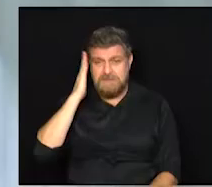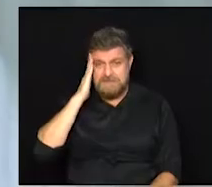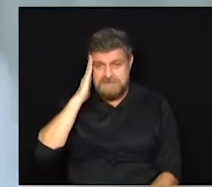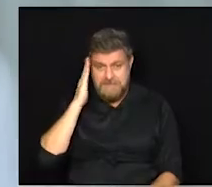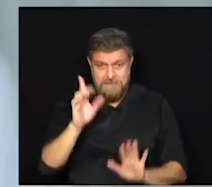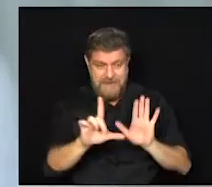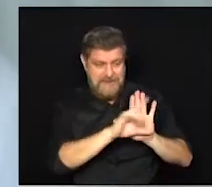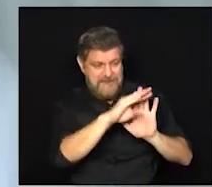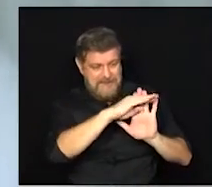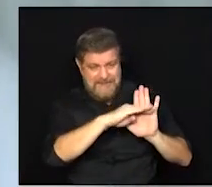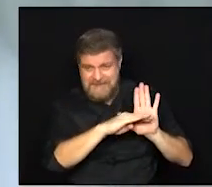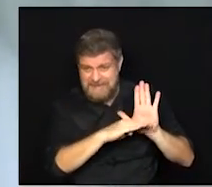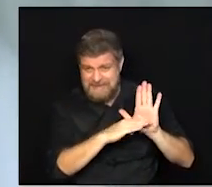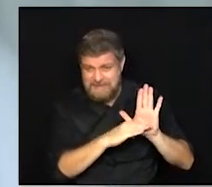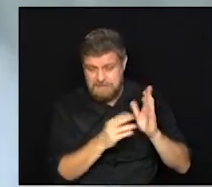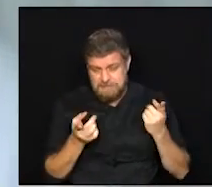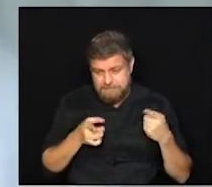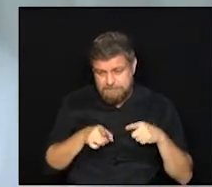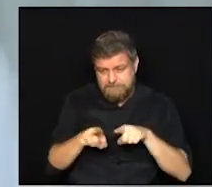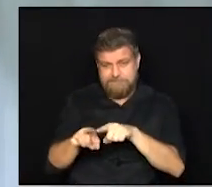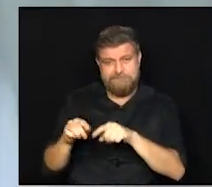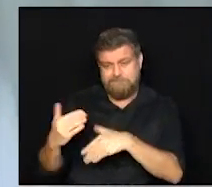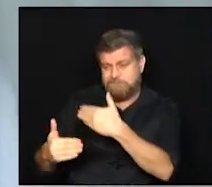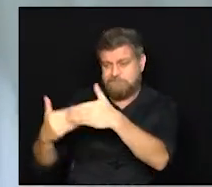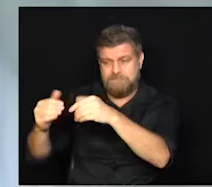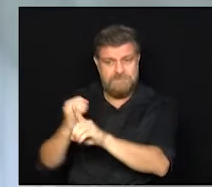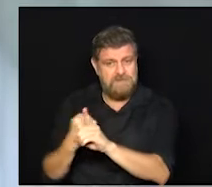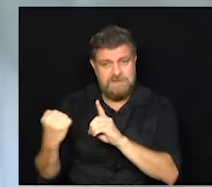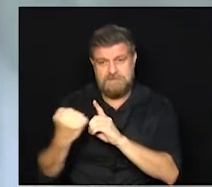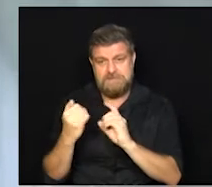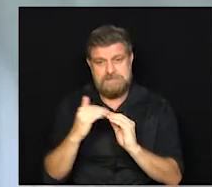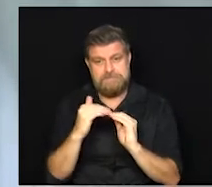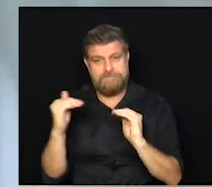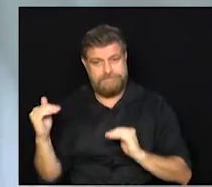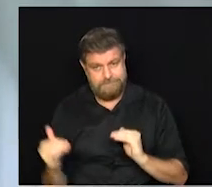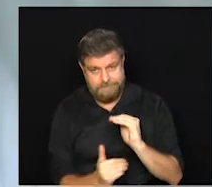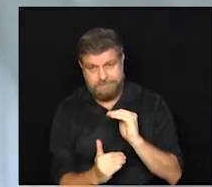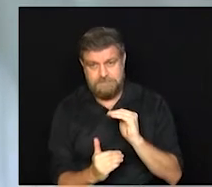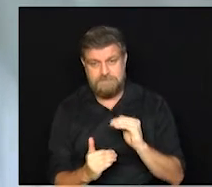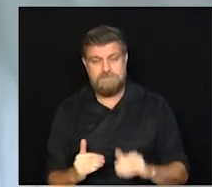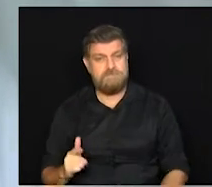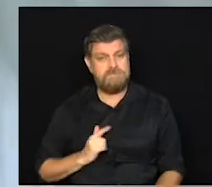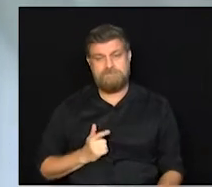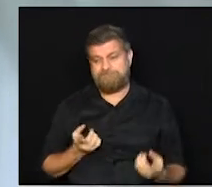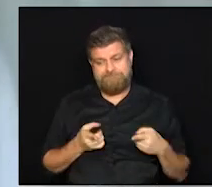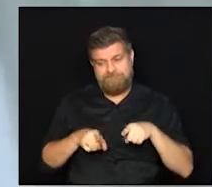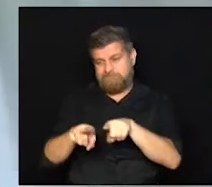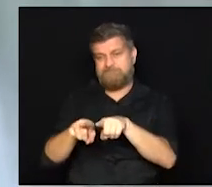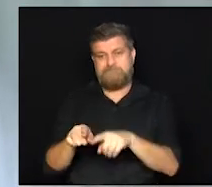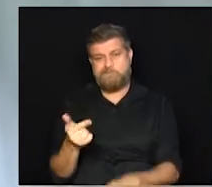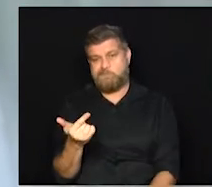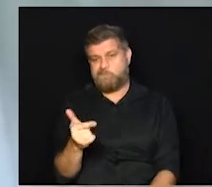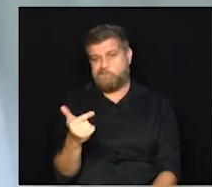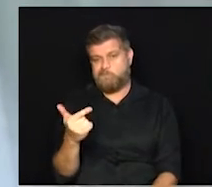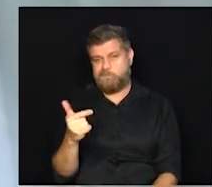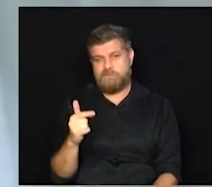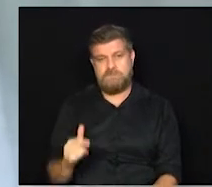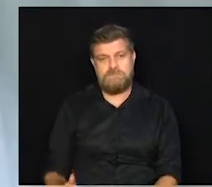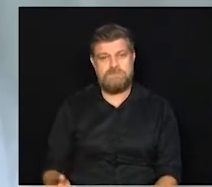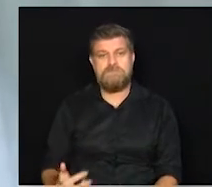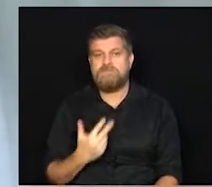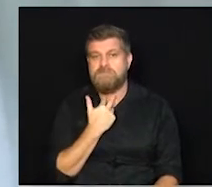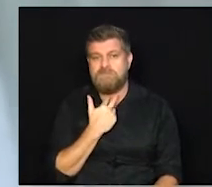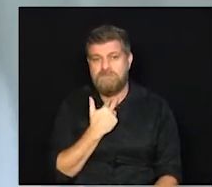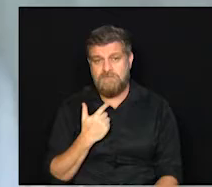não conseguem acompanhar a evolução da sociedade. Só que a gente tem várias leis, né? E eu ouvi